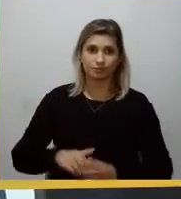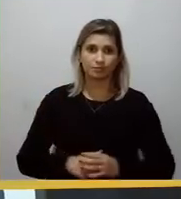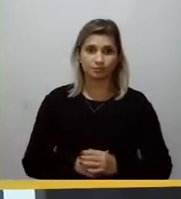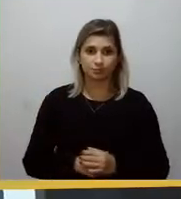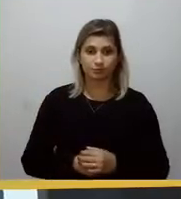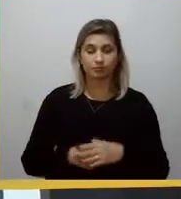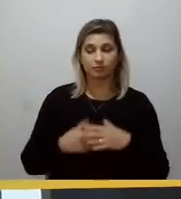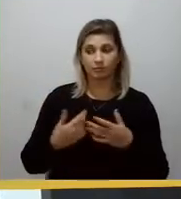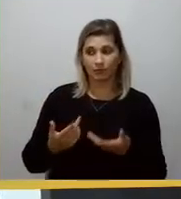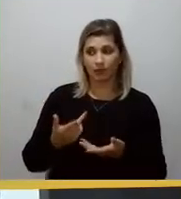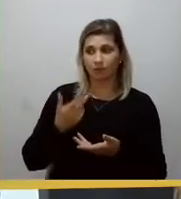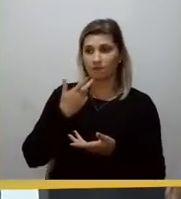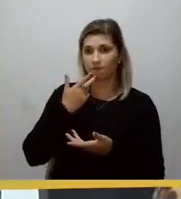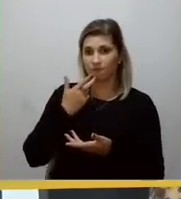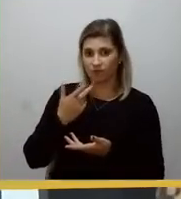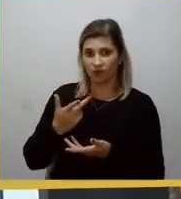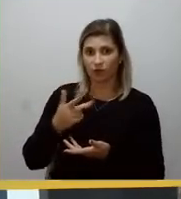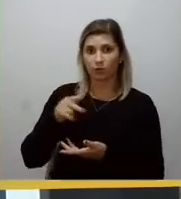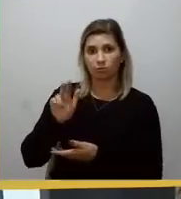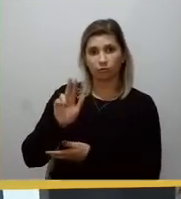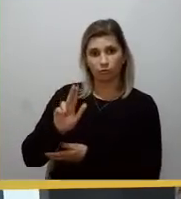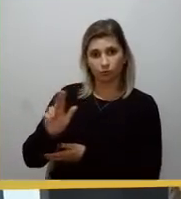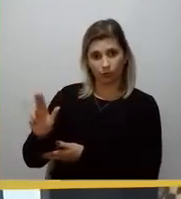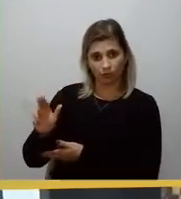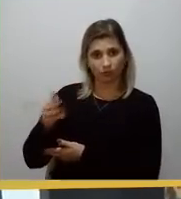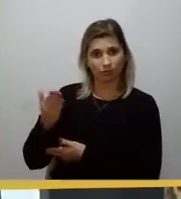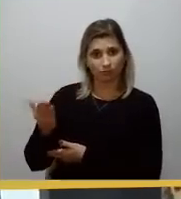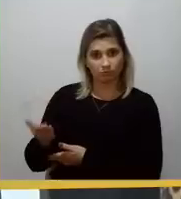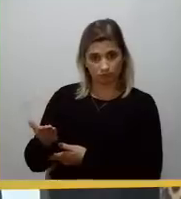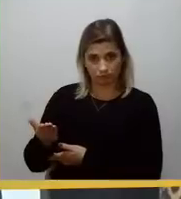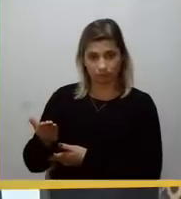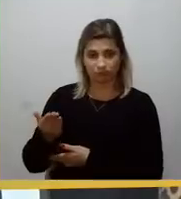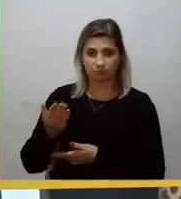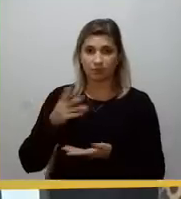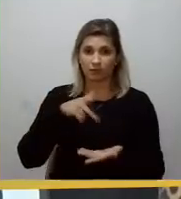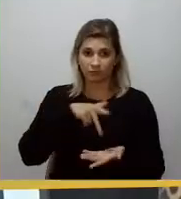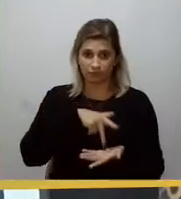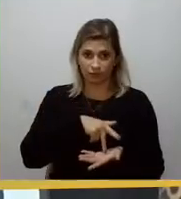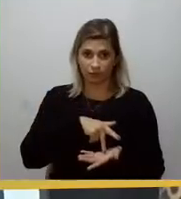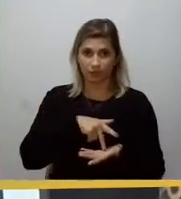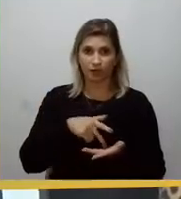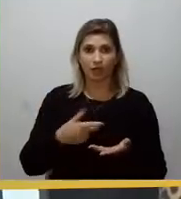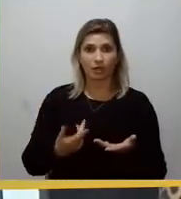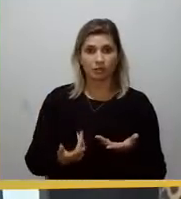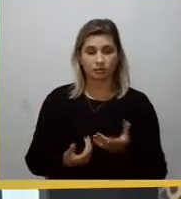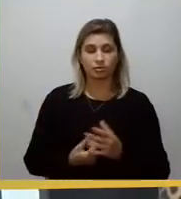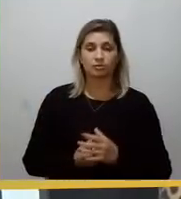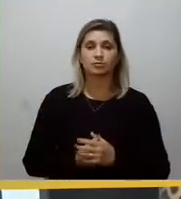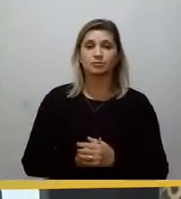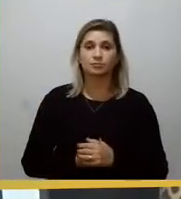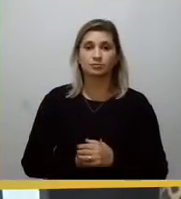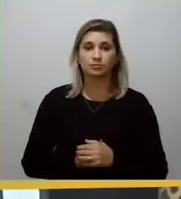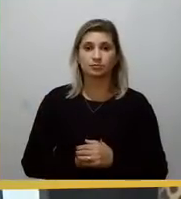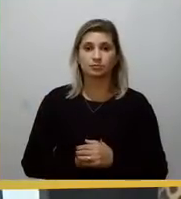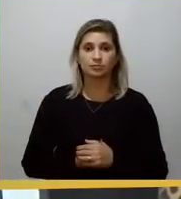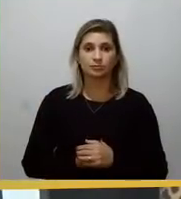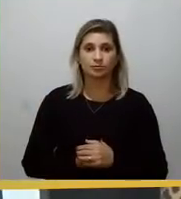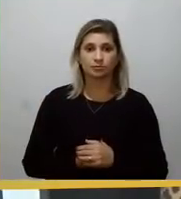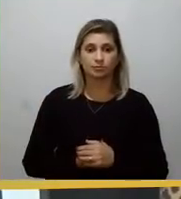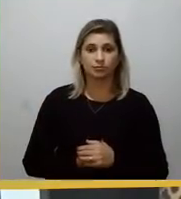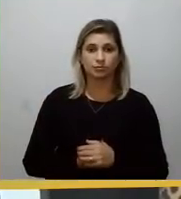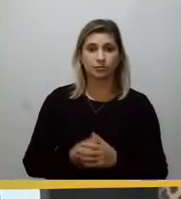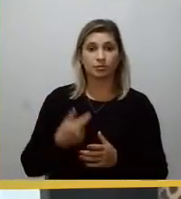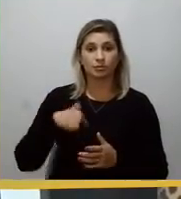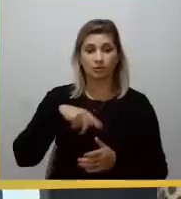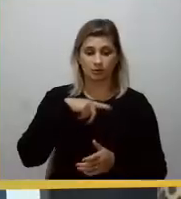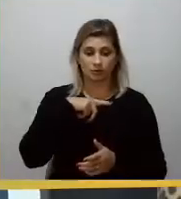citação e a colocação, e realmente nós temos a lei